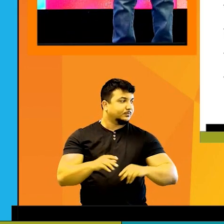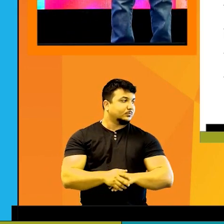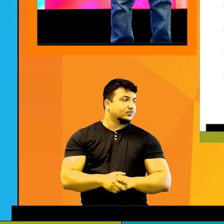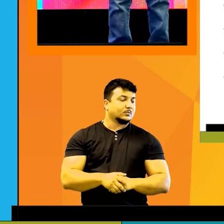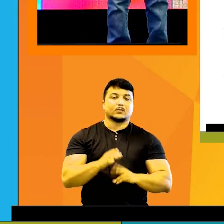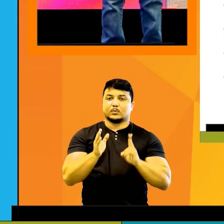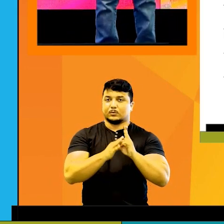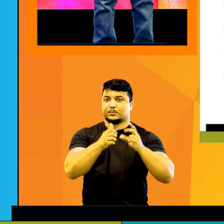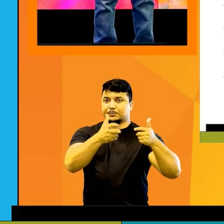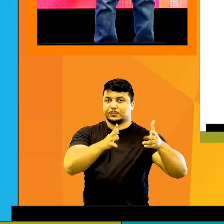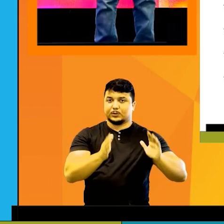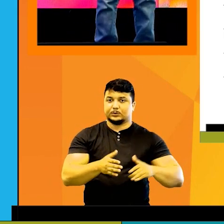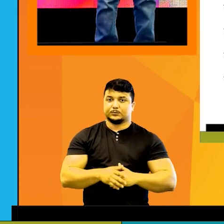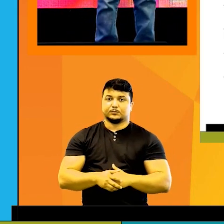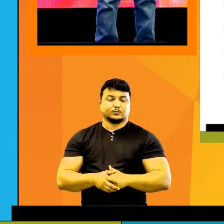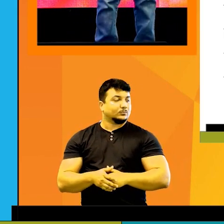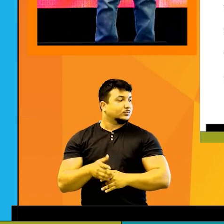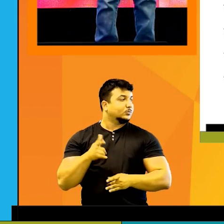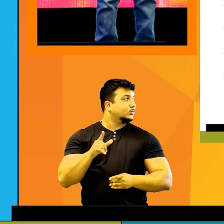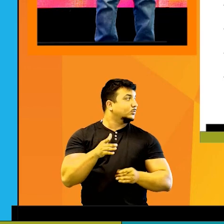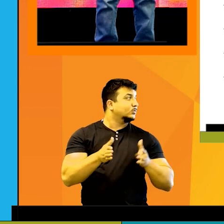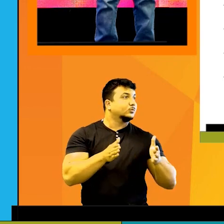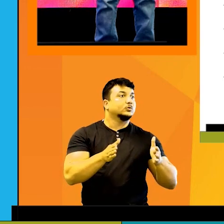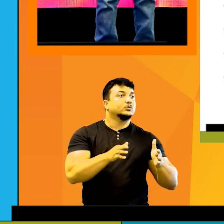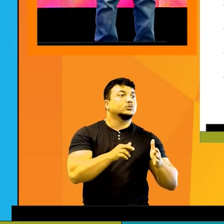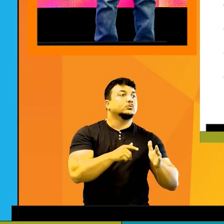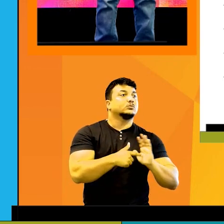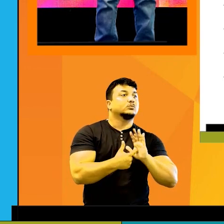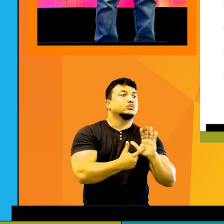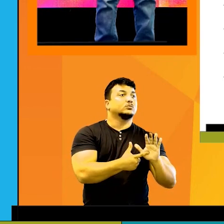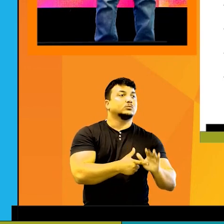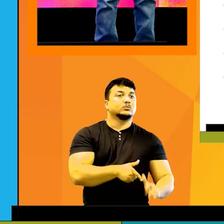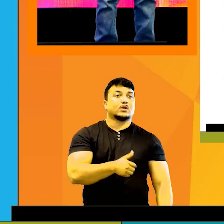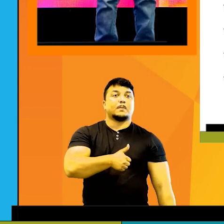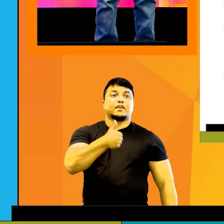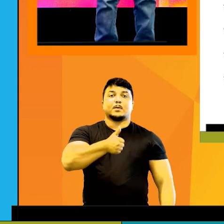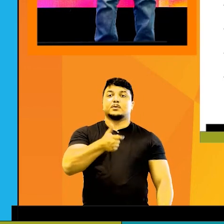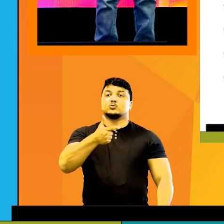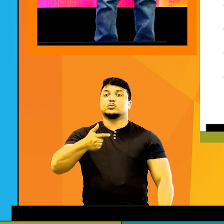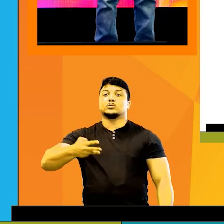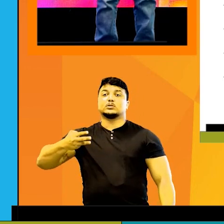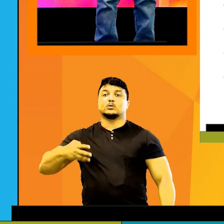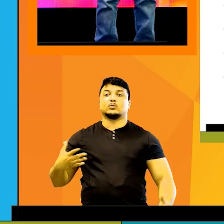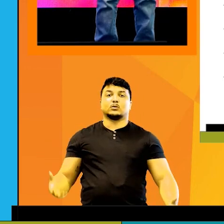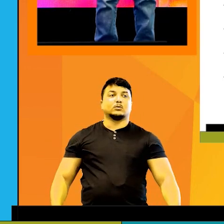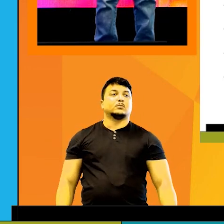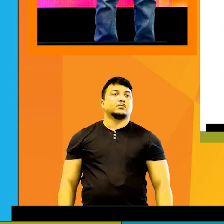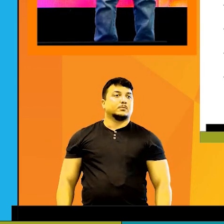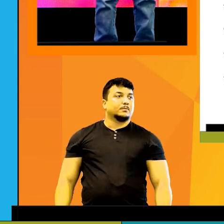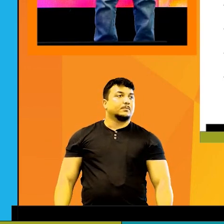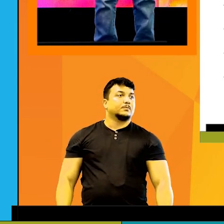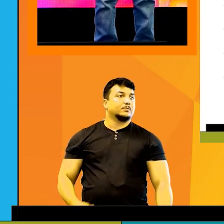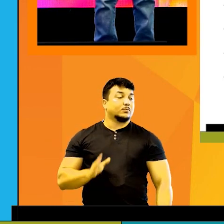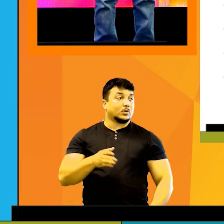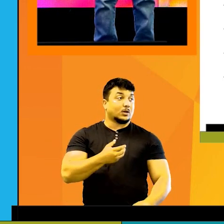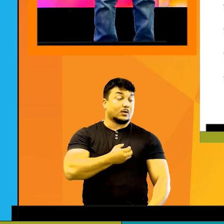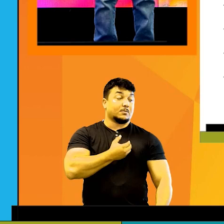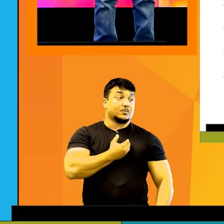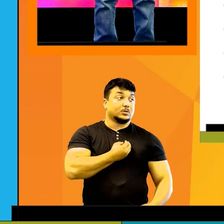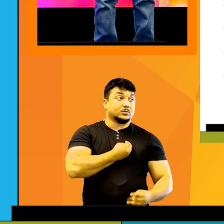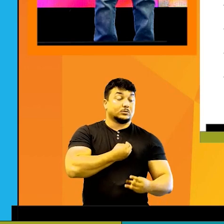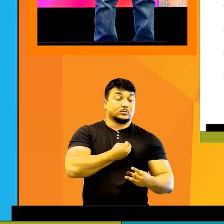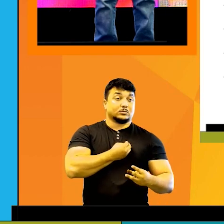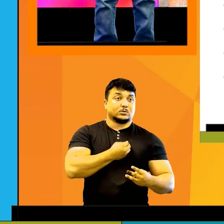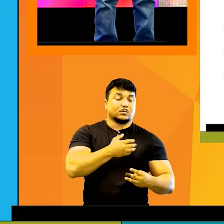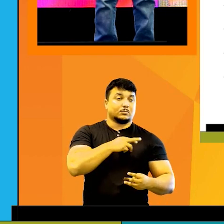está explicado. Qual foi a geração que apresentou o indianismo? Primeira, segunda ou terceira? Porque a poesia romântica foi dividida em